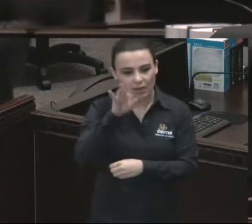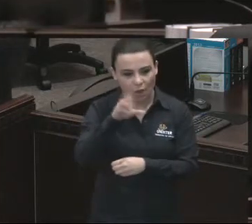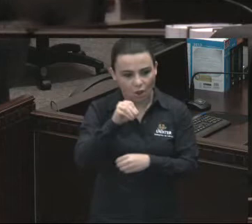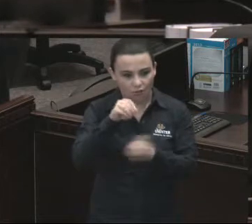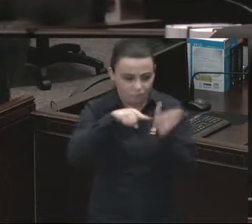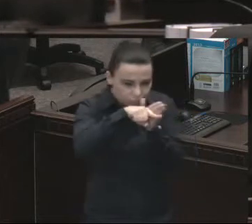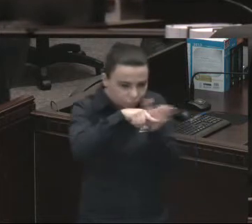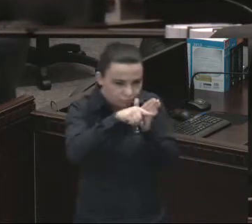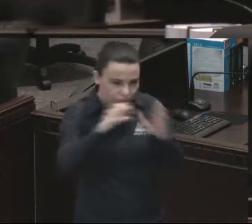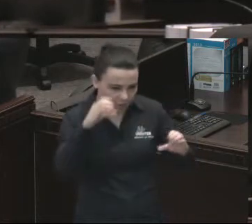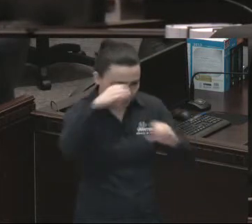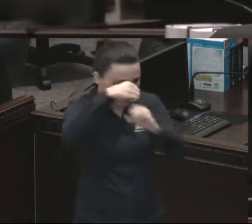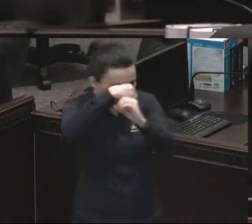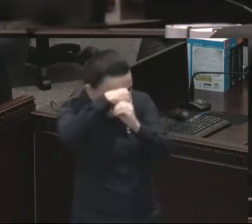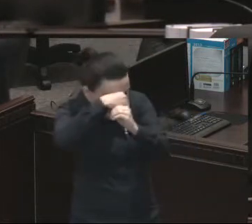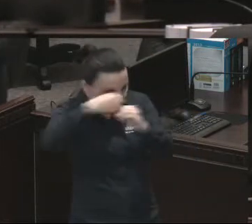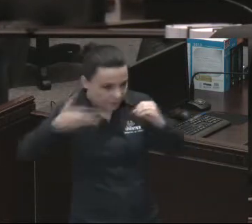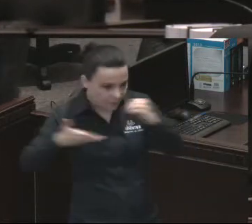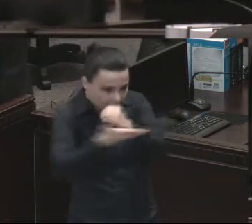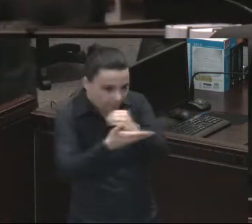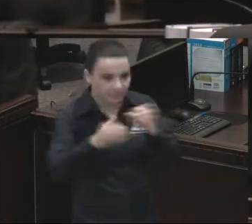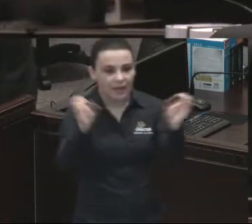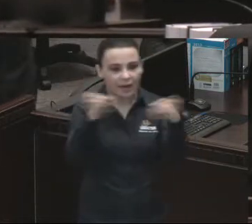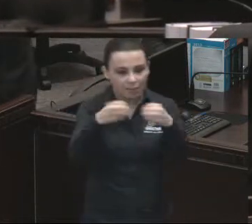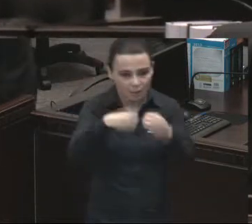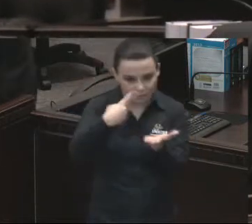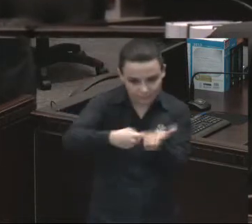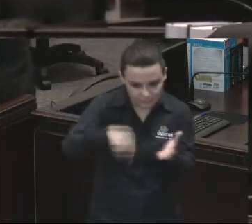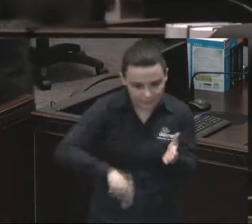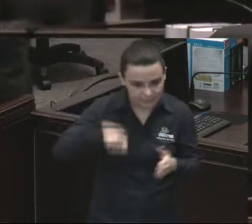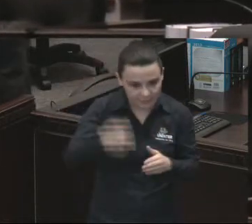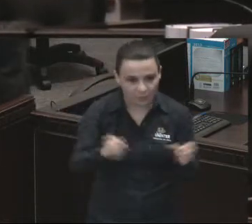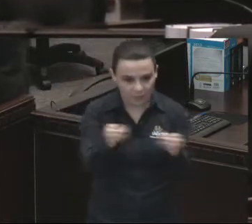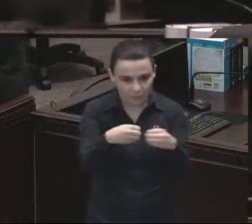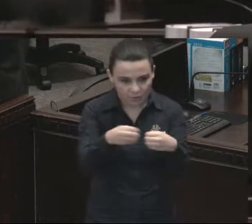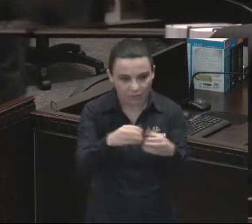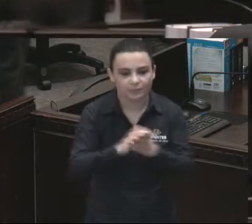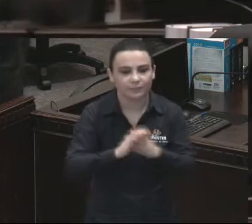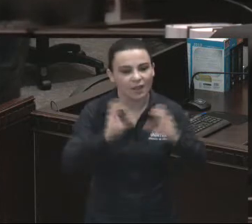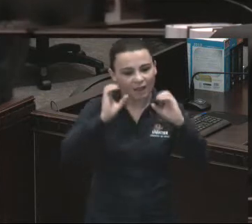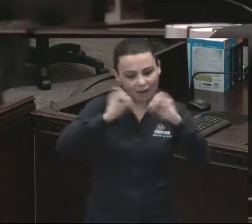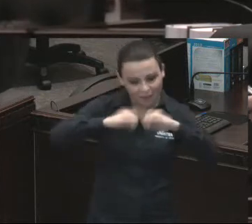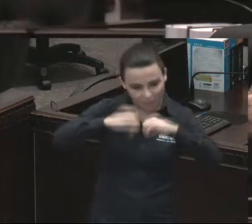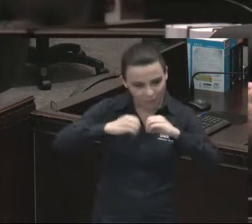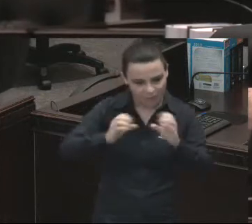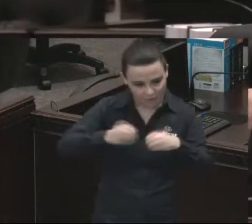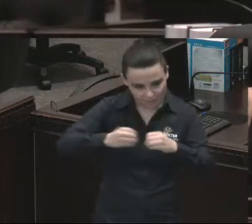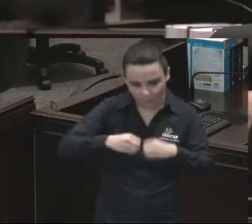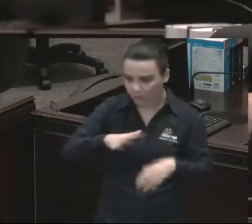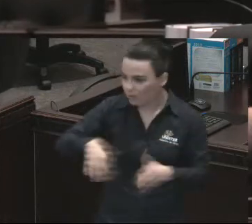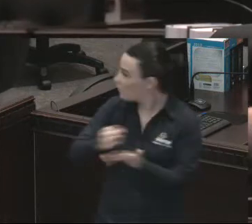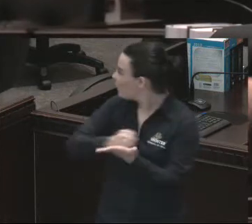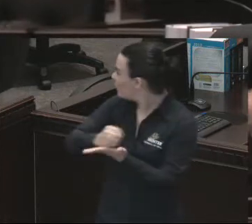acabou chegando nessa área de contaminação ambiental. Então, a contaminação ambiental por fármacos é